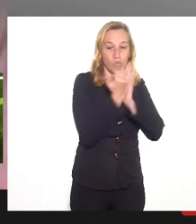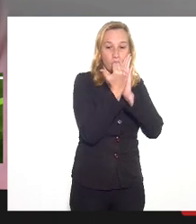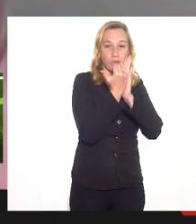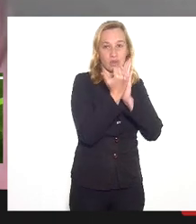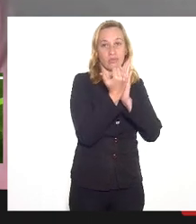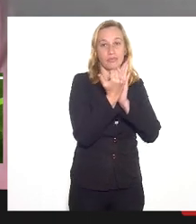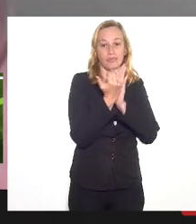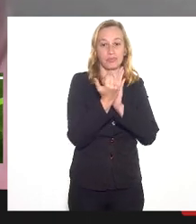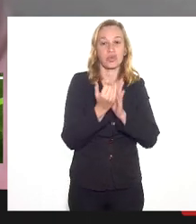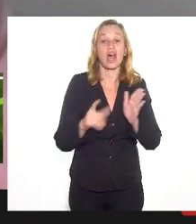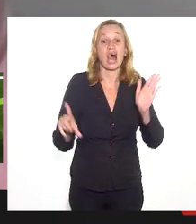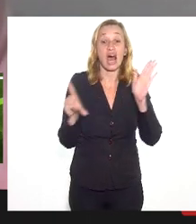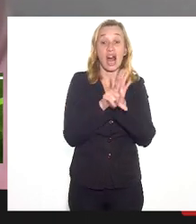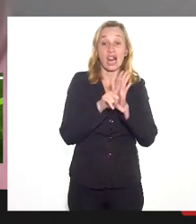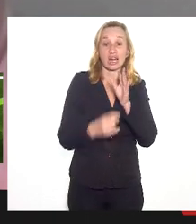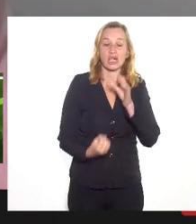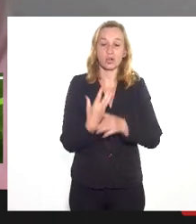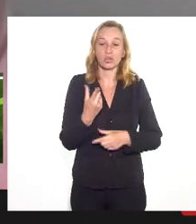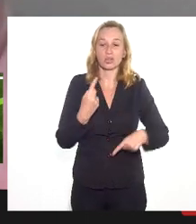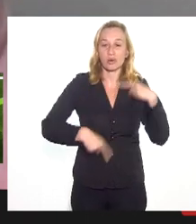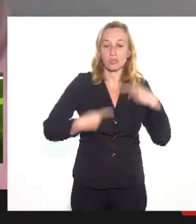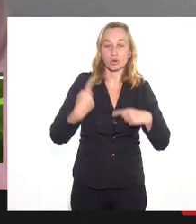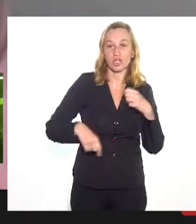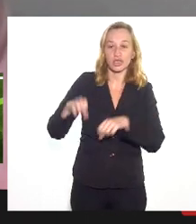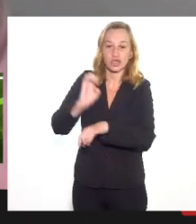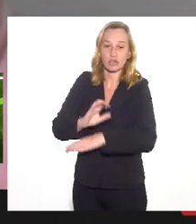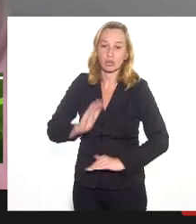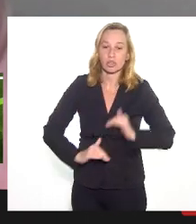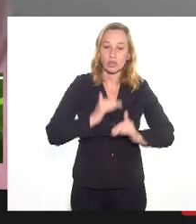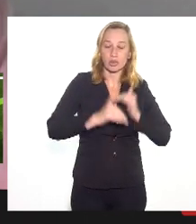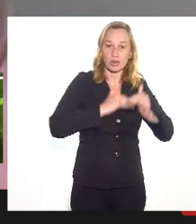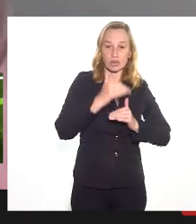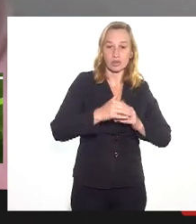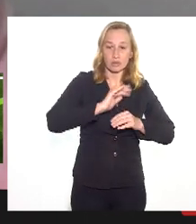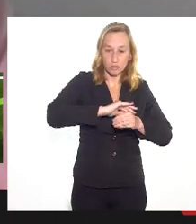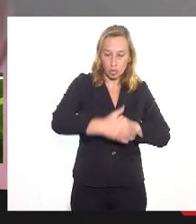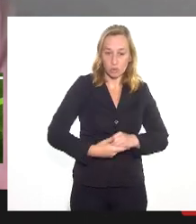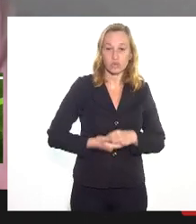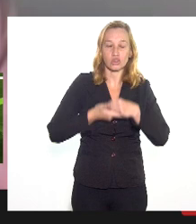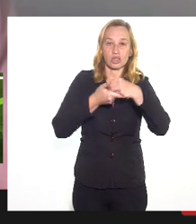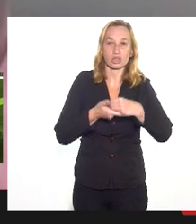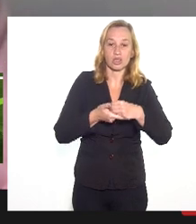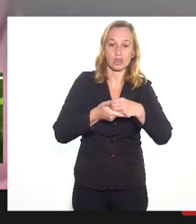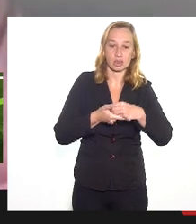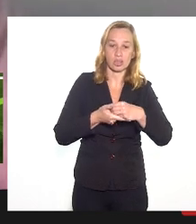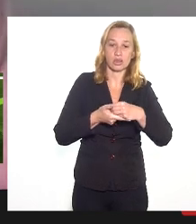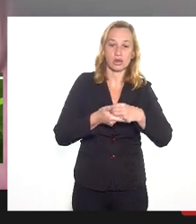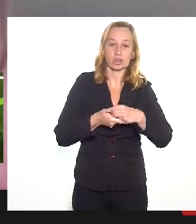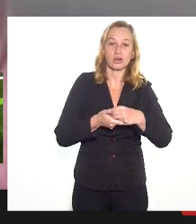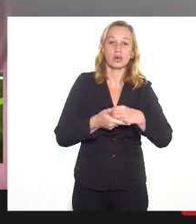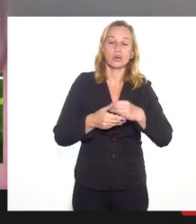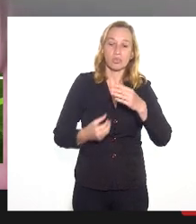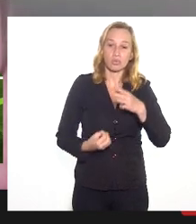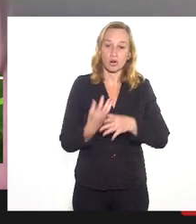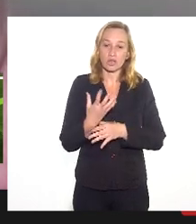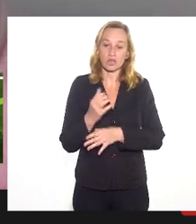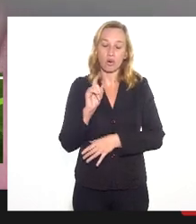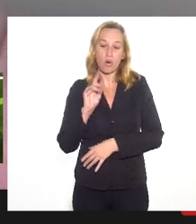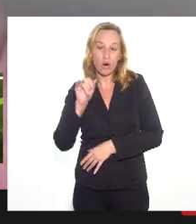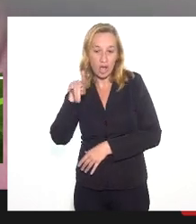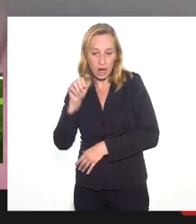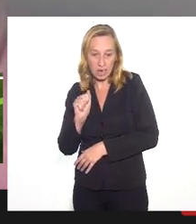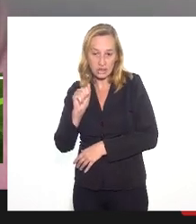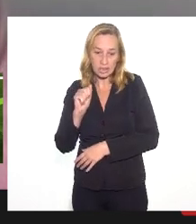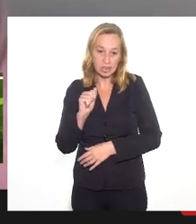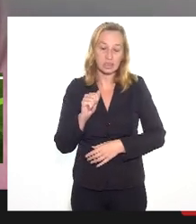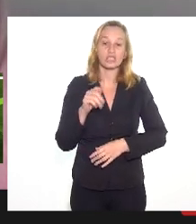tempo, a lei que instituiu a política estadual de desenvolvimento rural sustentável, de agroecologia e de produção orgânica, que também está em vigor, é uma lei do